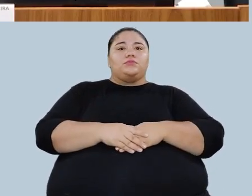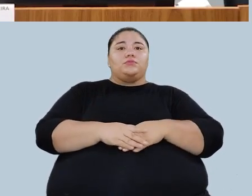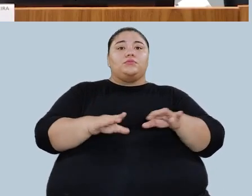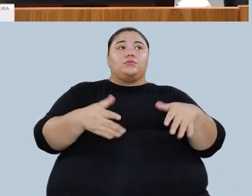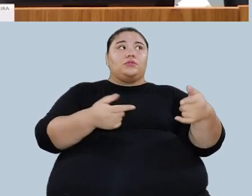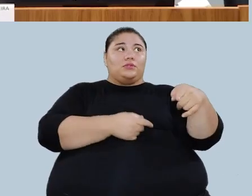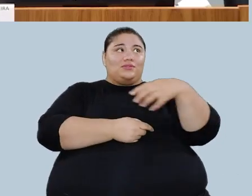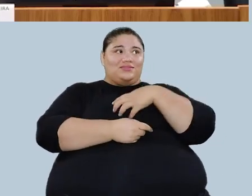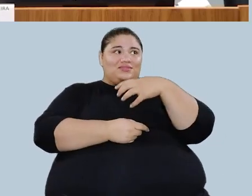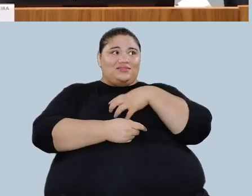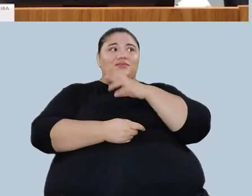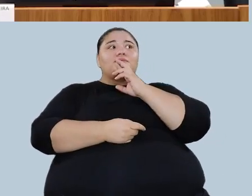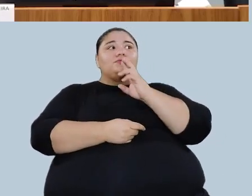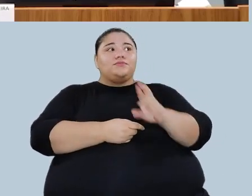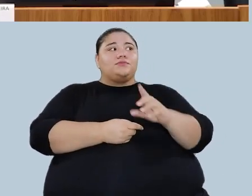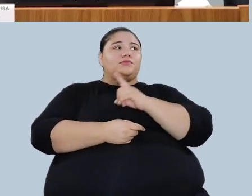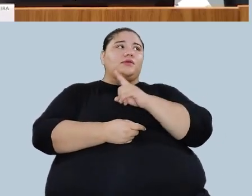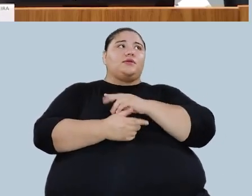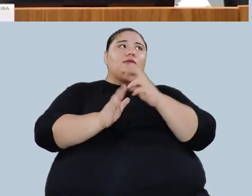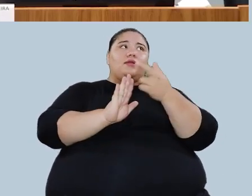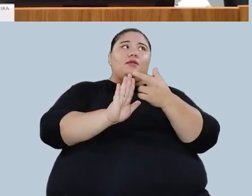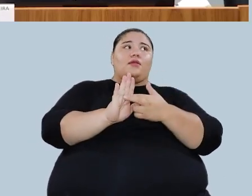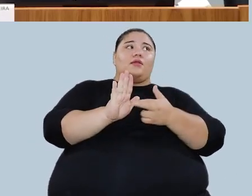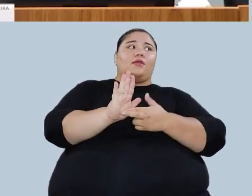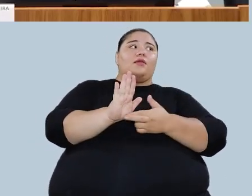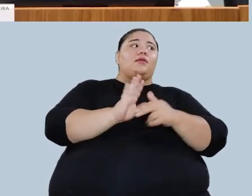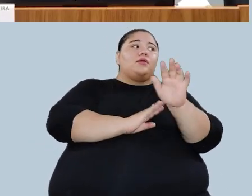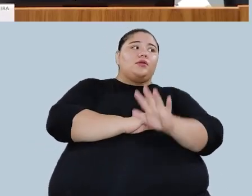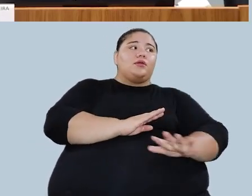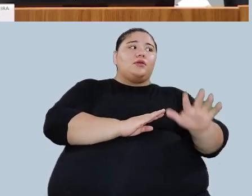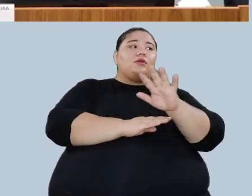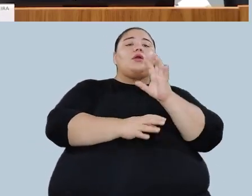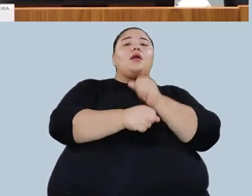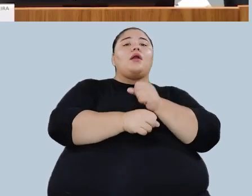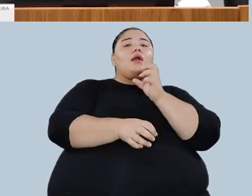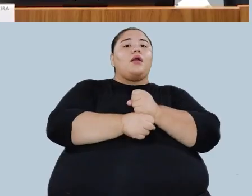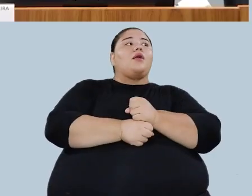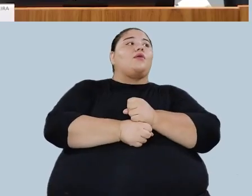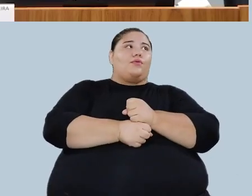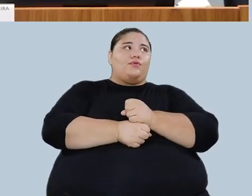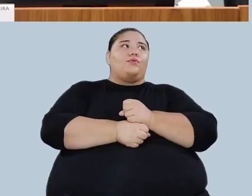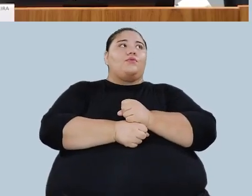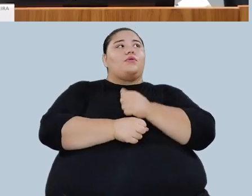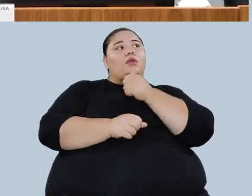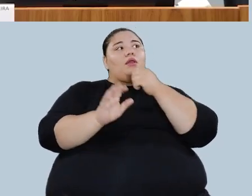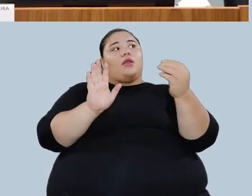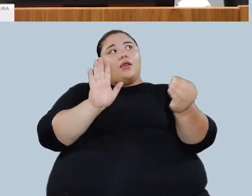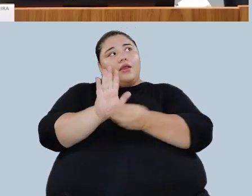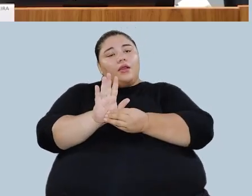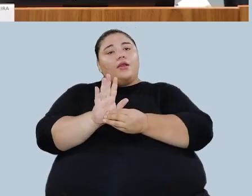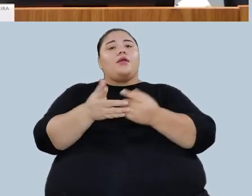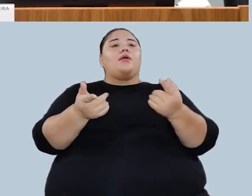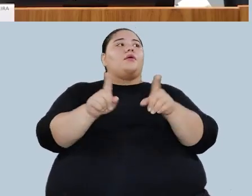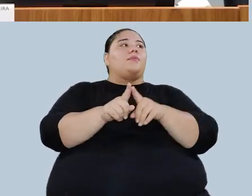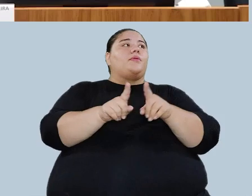sentido, claro que também nós temos regras gerais sobre o que é a base de cálculo e que vai envolver acréscimos